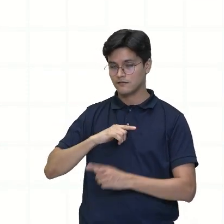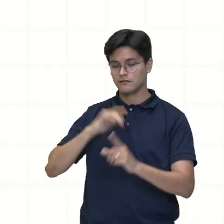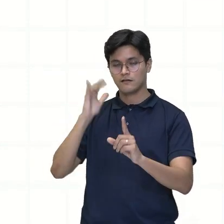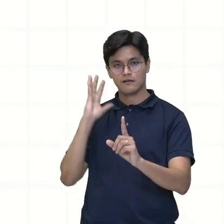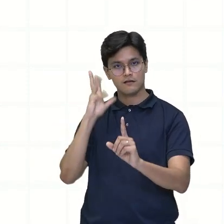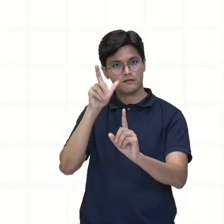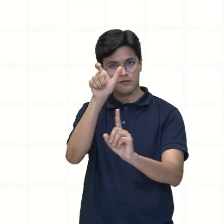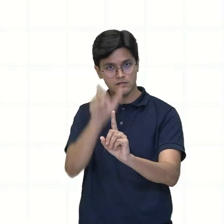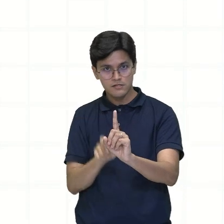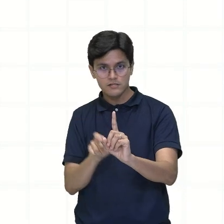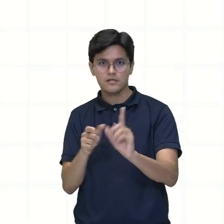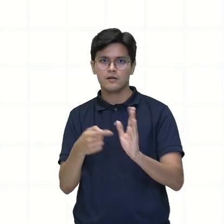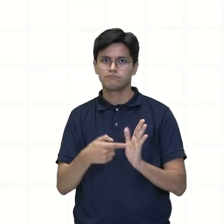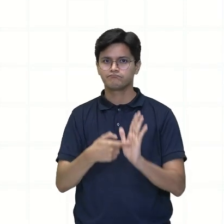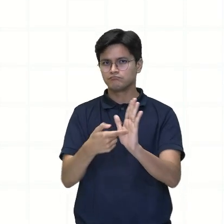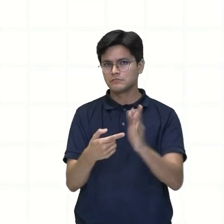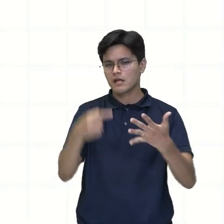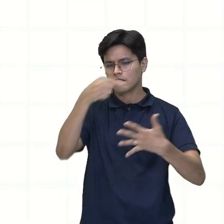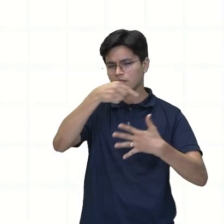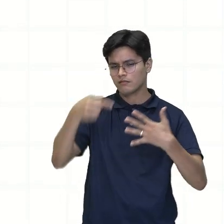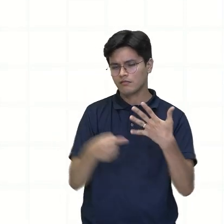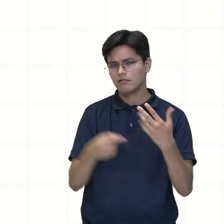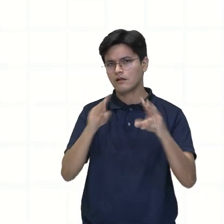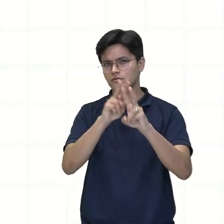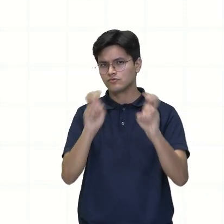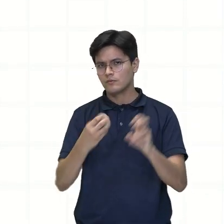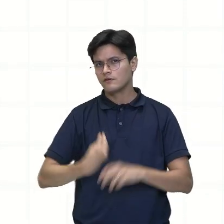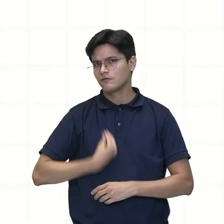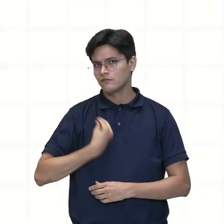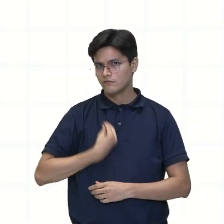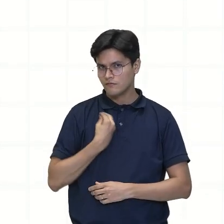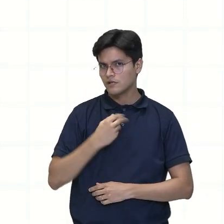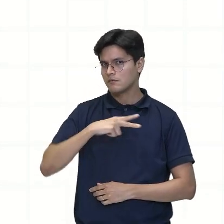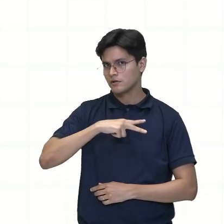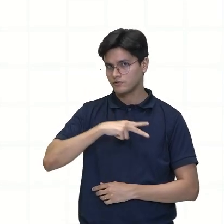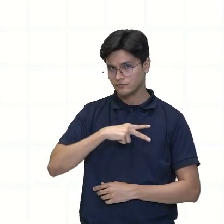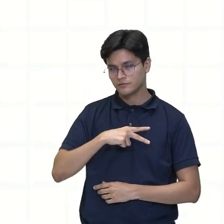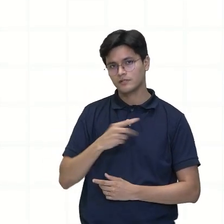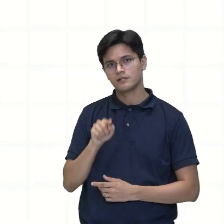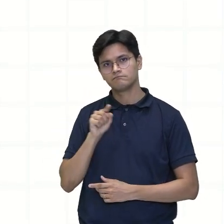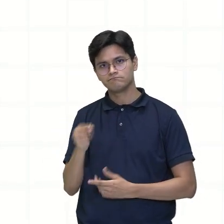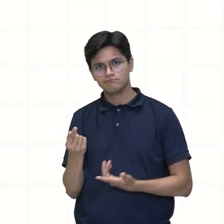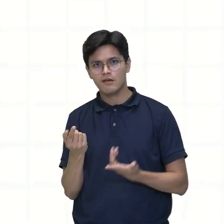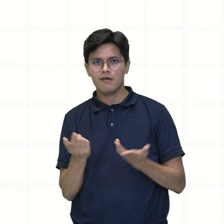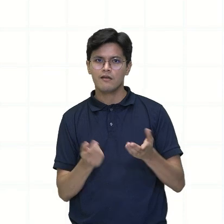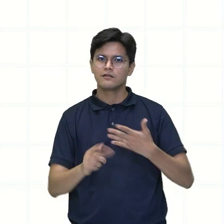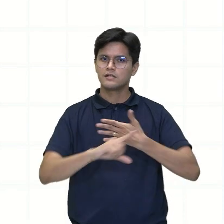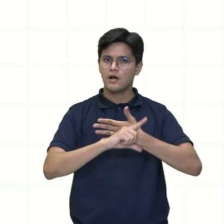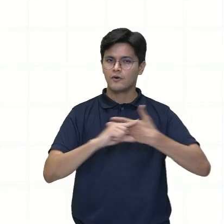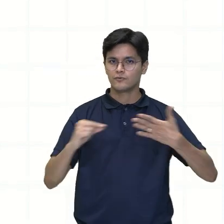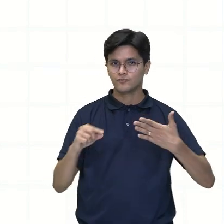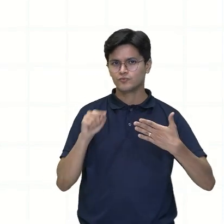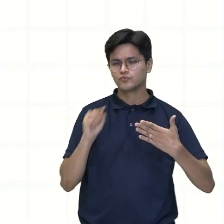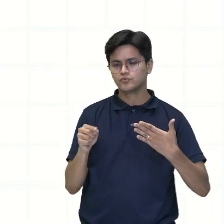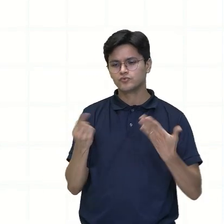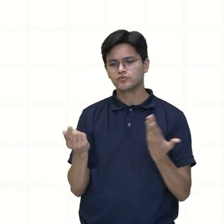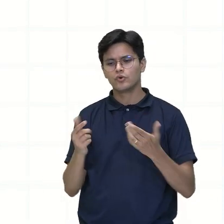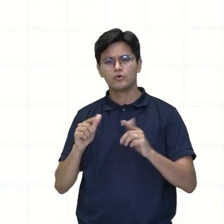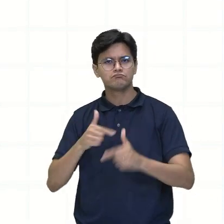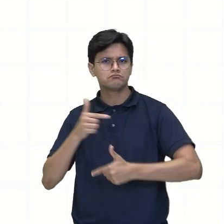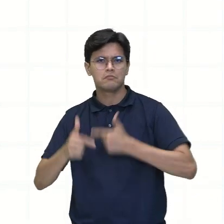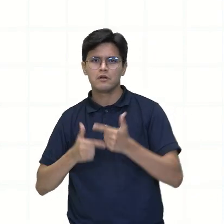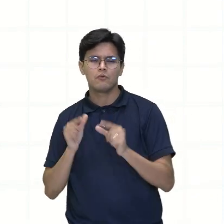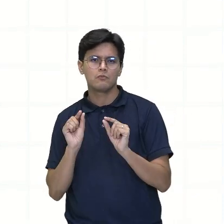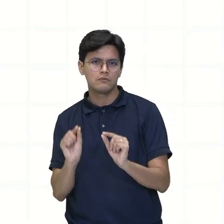alguns pontos sobre a vida da pessoa, certo? Ah, ele era escritor, era autor, ele fazia o quê? Fazia em tal data, tal